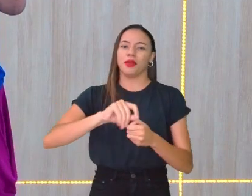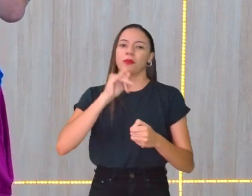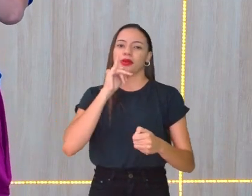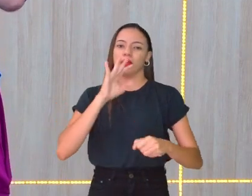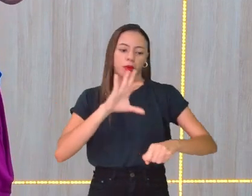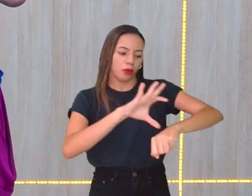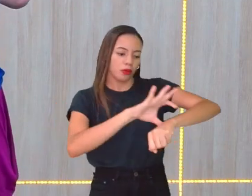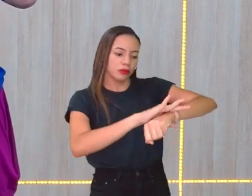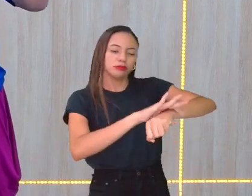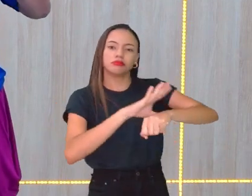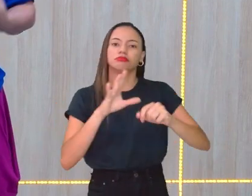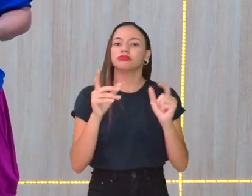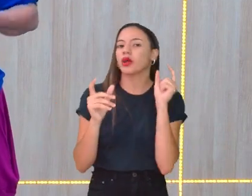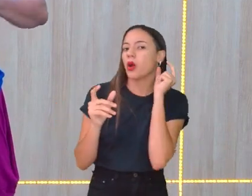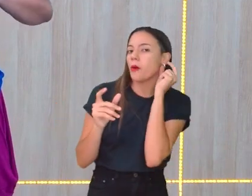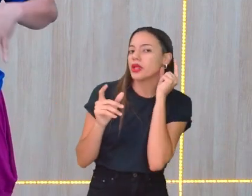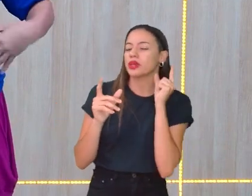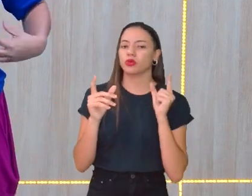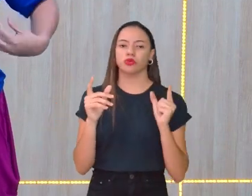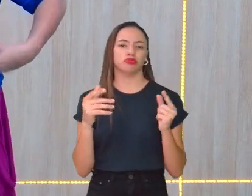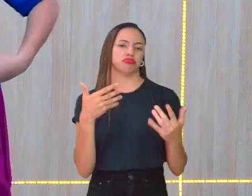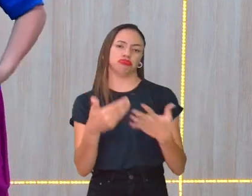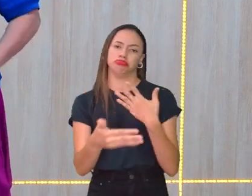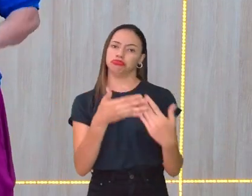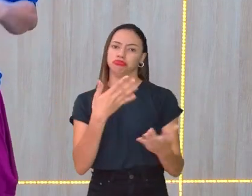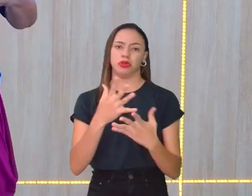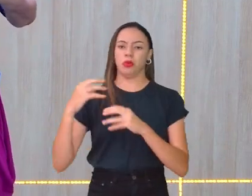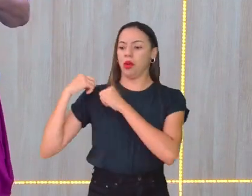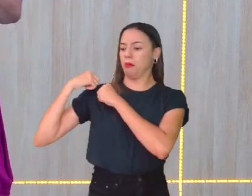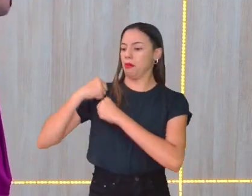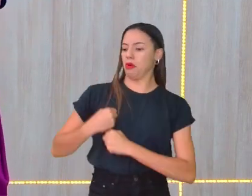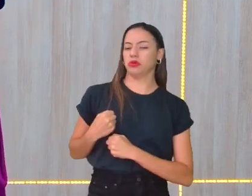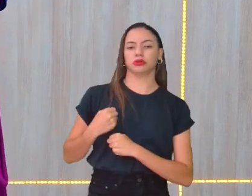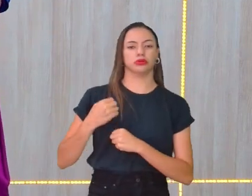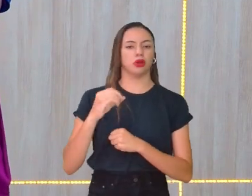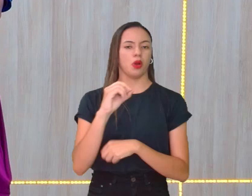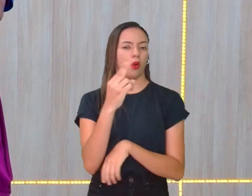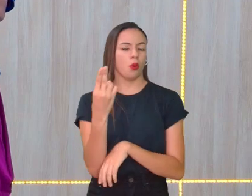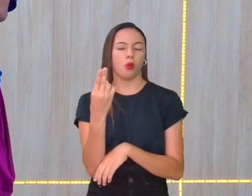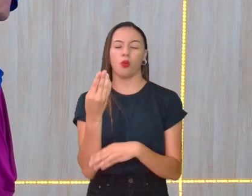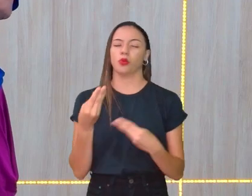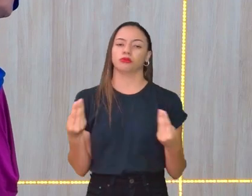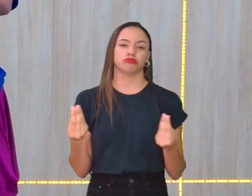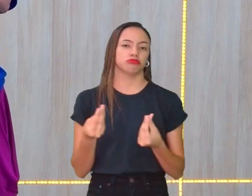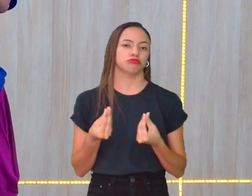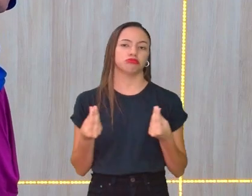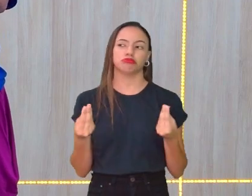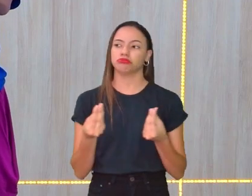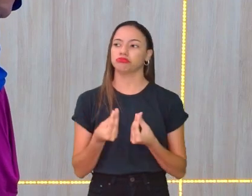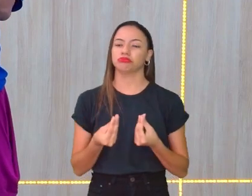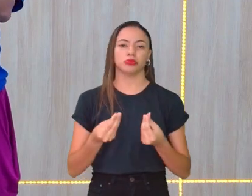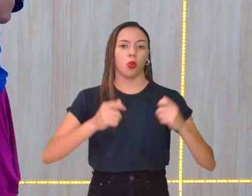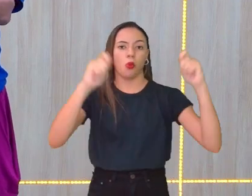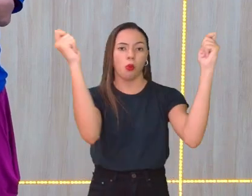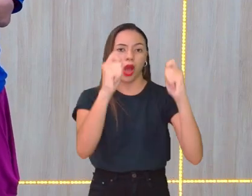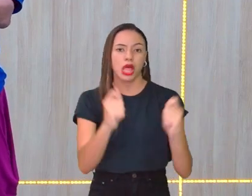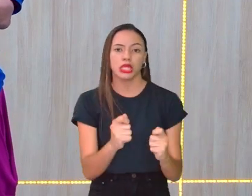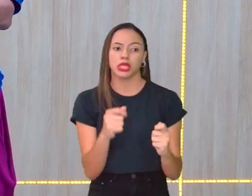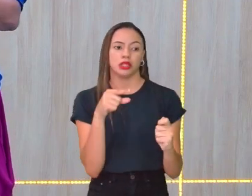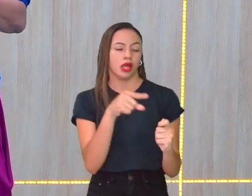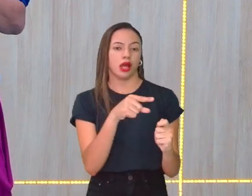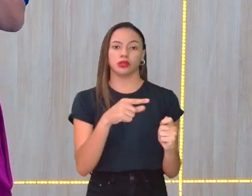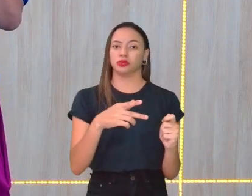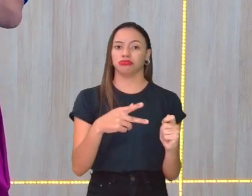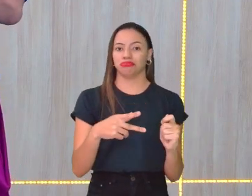pulseirinha, um colar, um brinco, uma bijuteria, sei lá, uma bolsa, ou mesmo um artesanato de